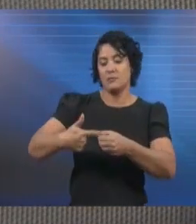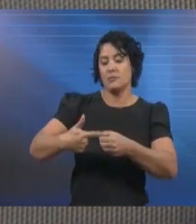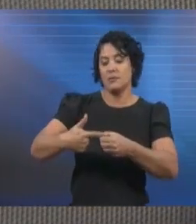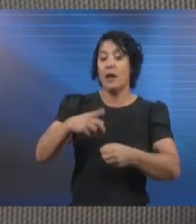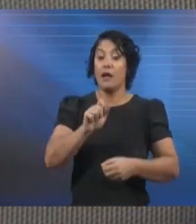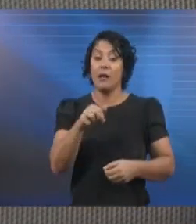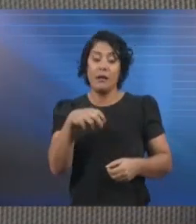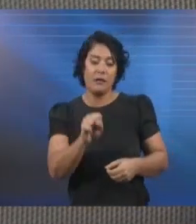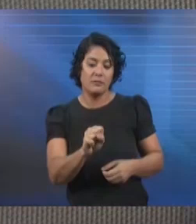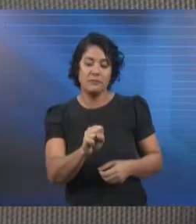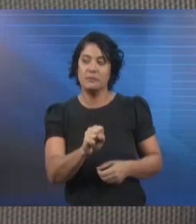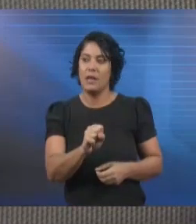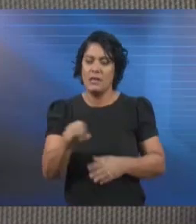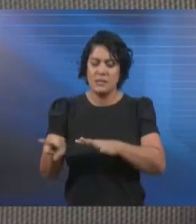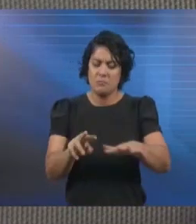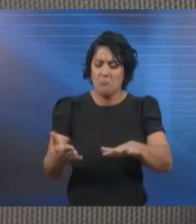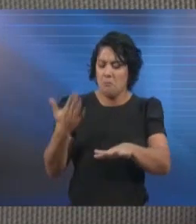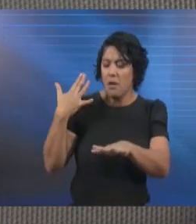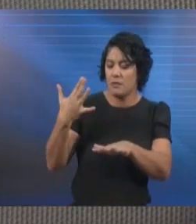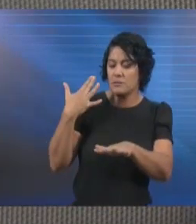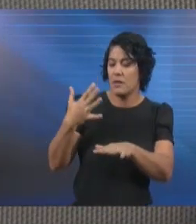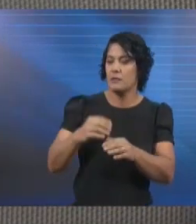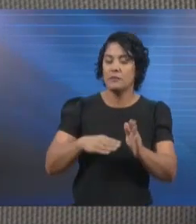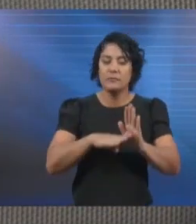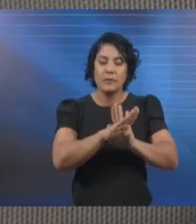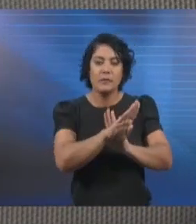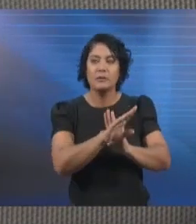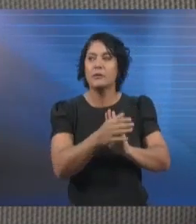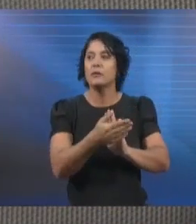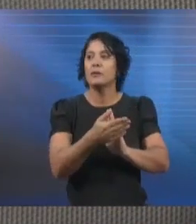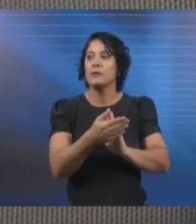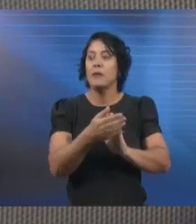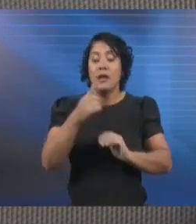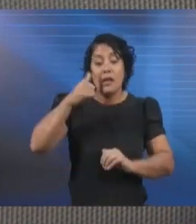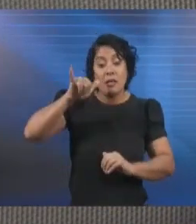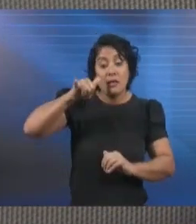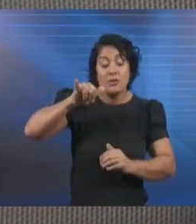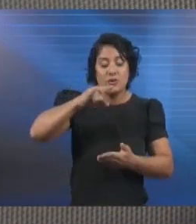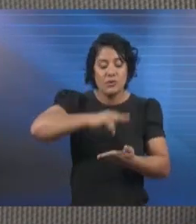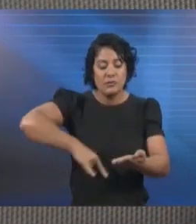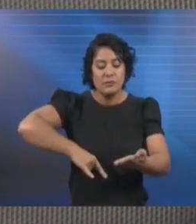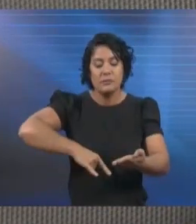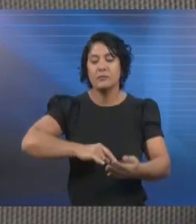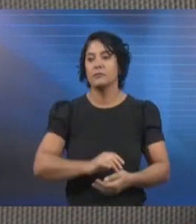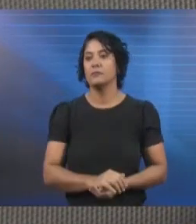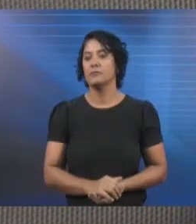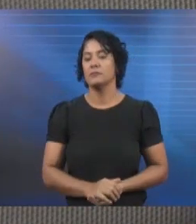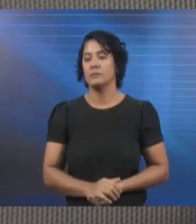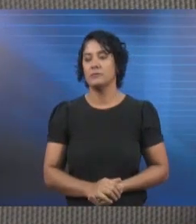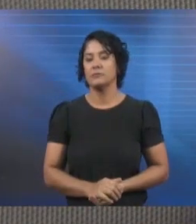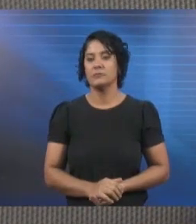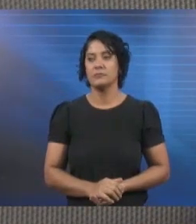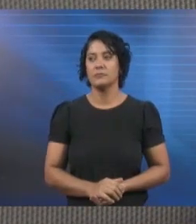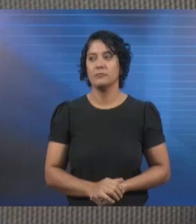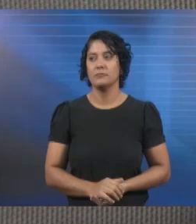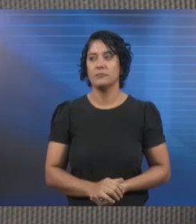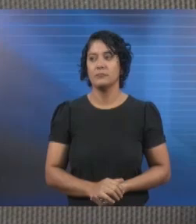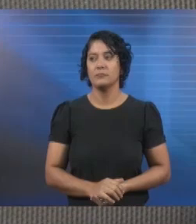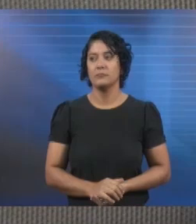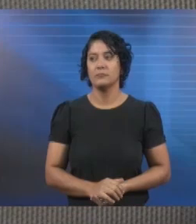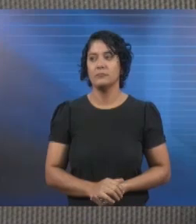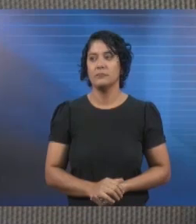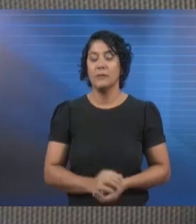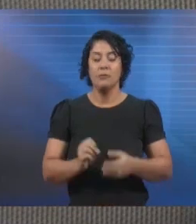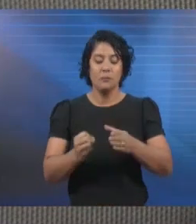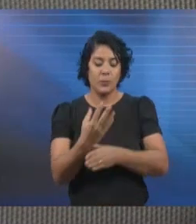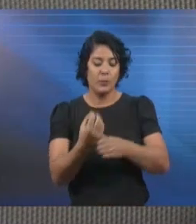o gás na semana passada tivemos aumento da conta de energia então não se para de criar